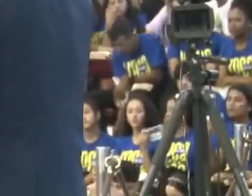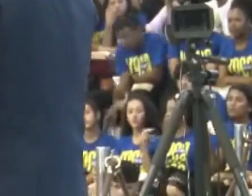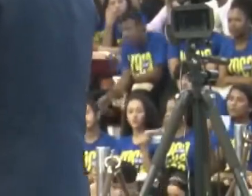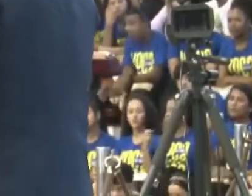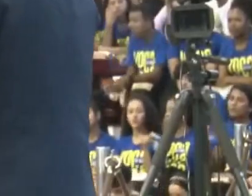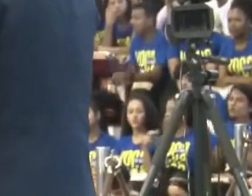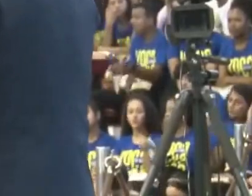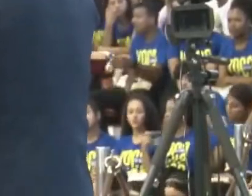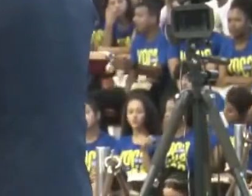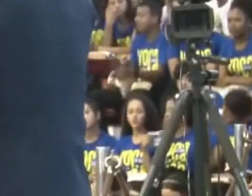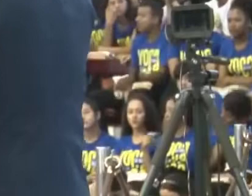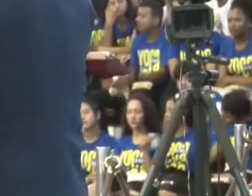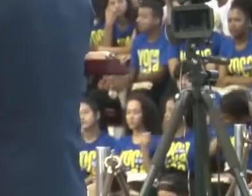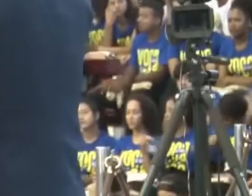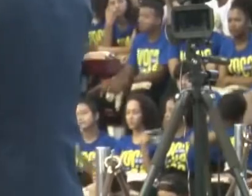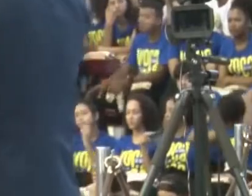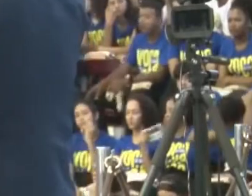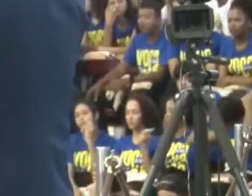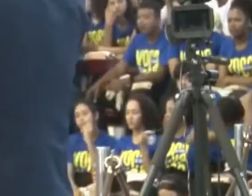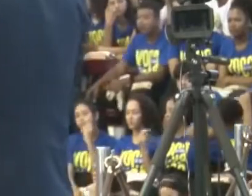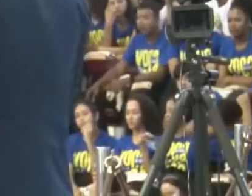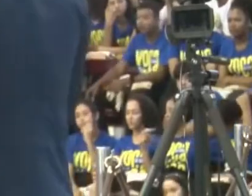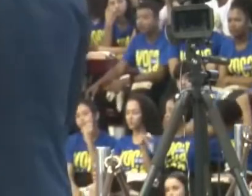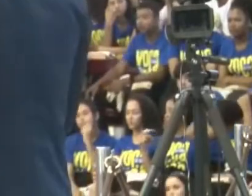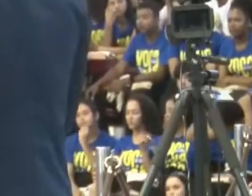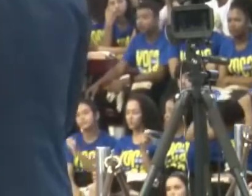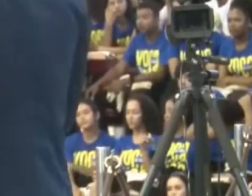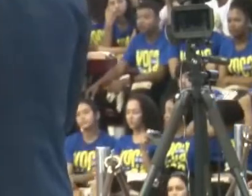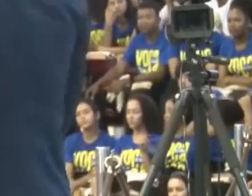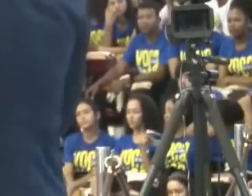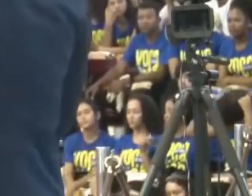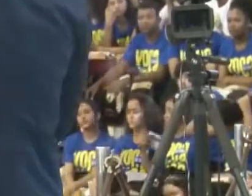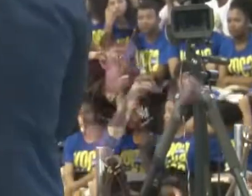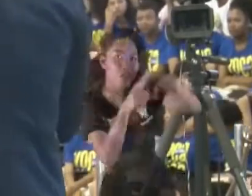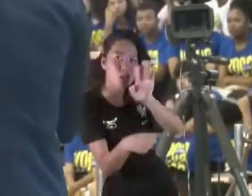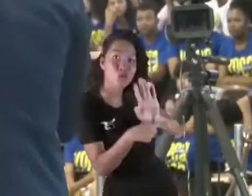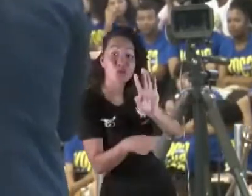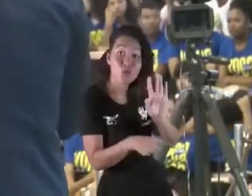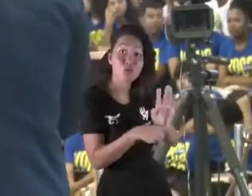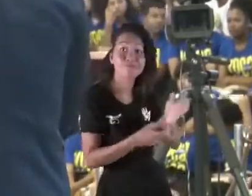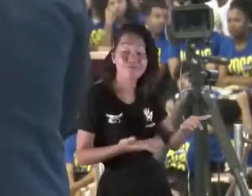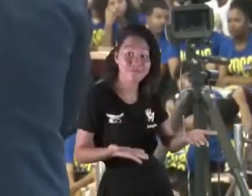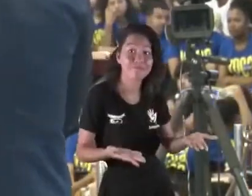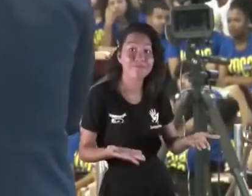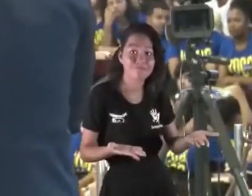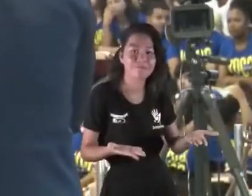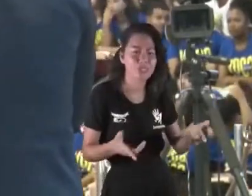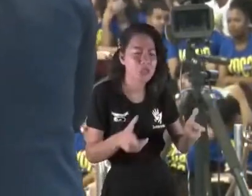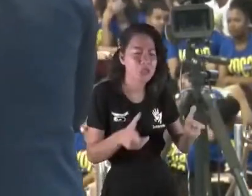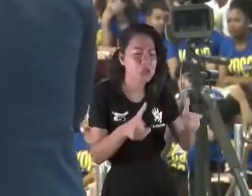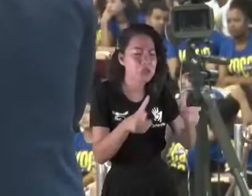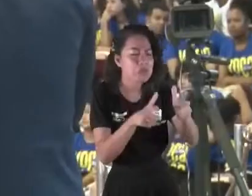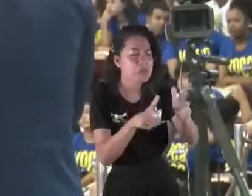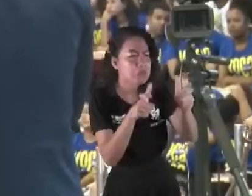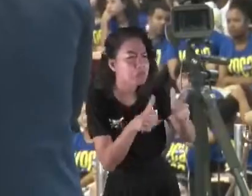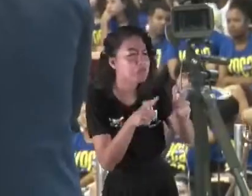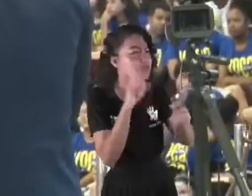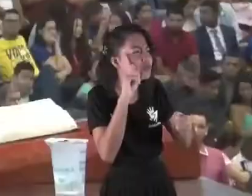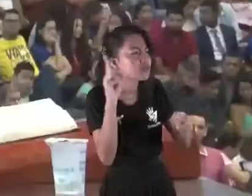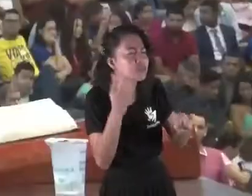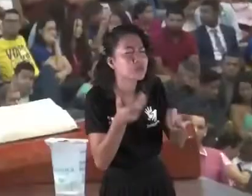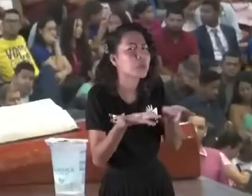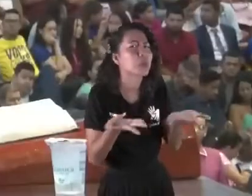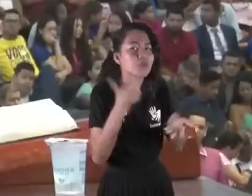onde Deus o levantou. Quando e onde